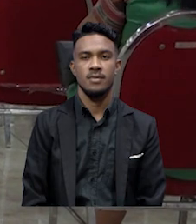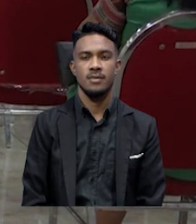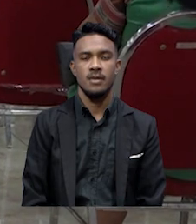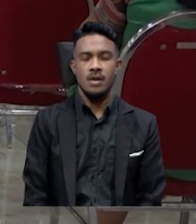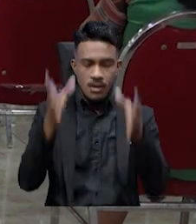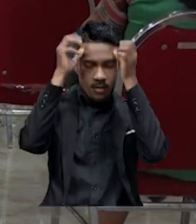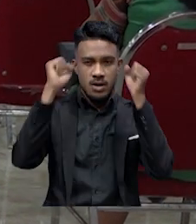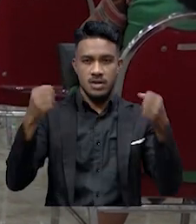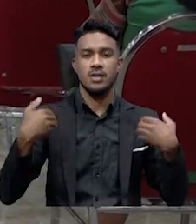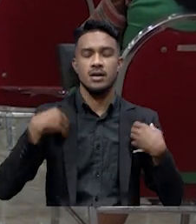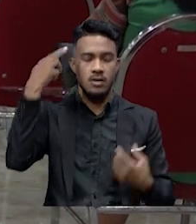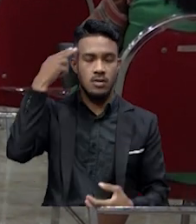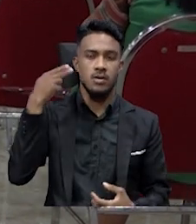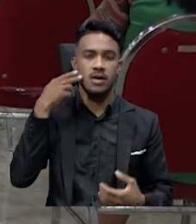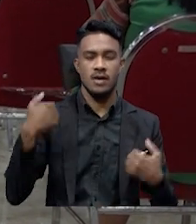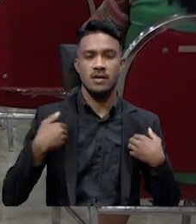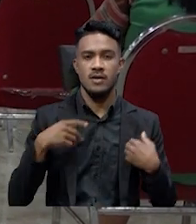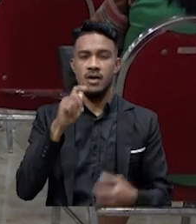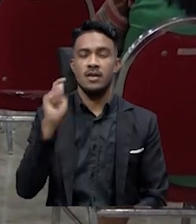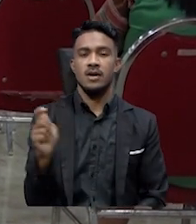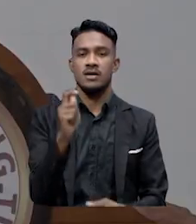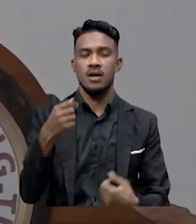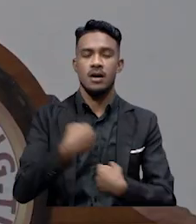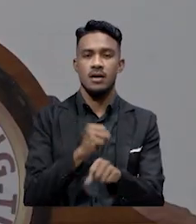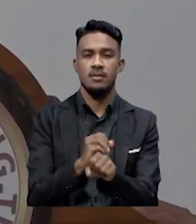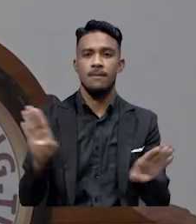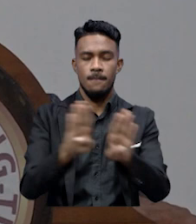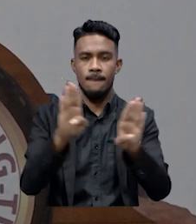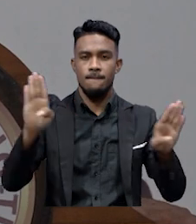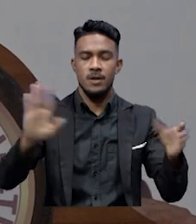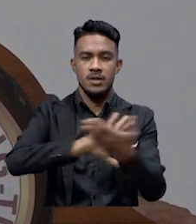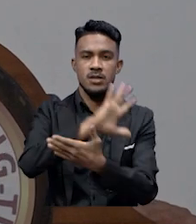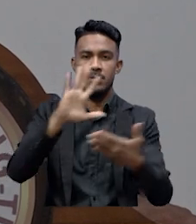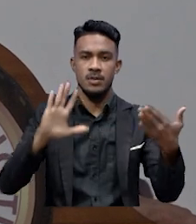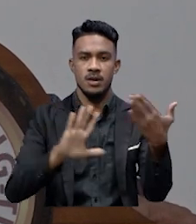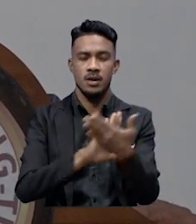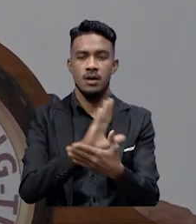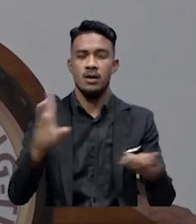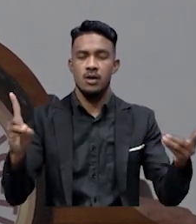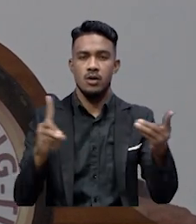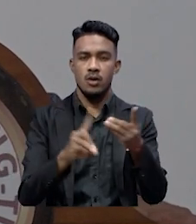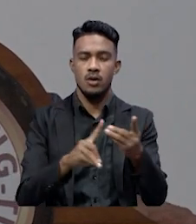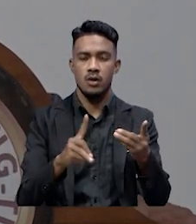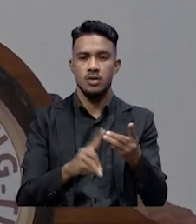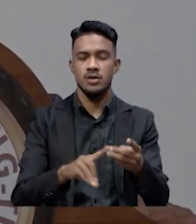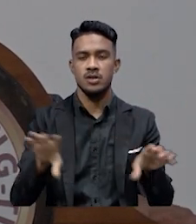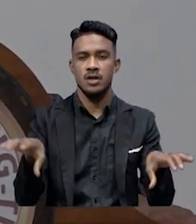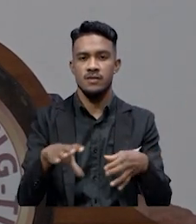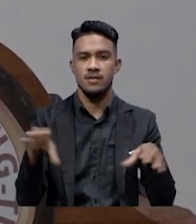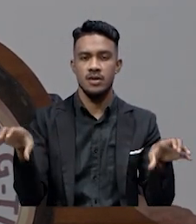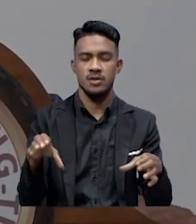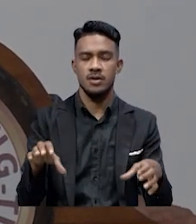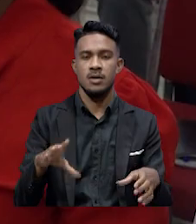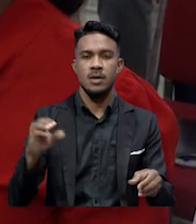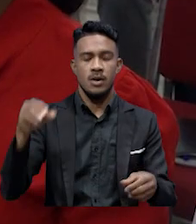Presidente da República, José Ramos Horta, e a terça, né, a abertura do seminário com a valor do trabalhador doméstico. Liga a valor, né, se o Estado, o seu governo,